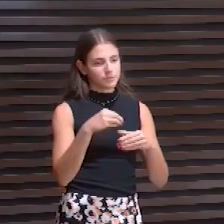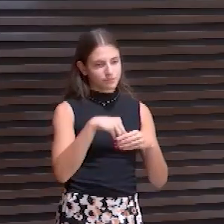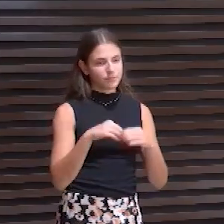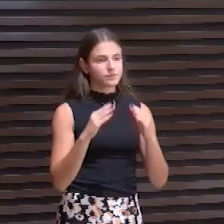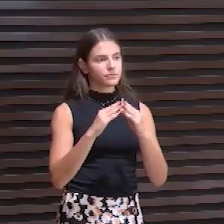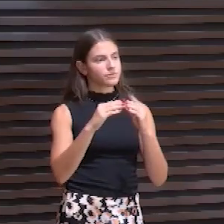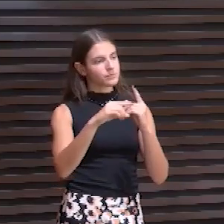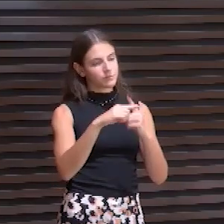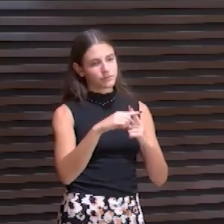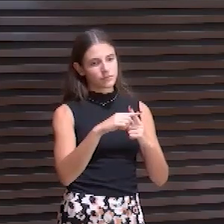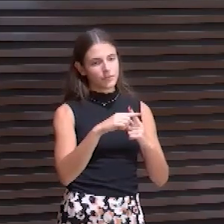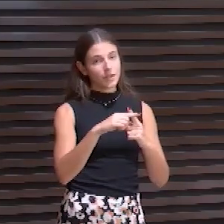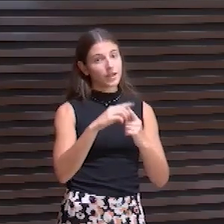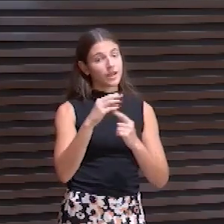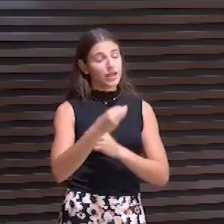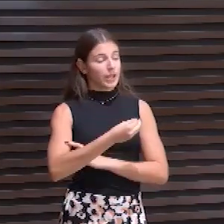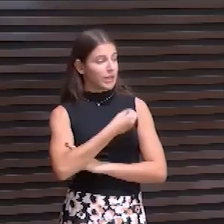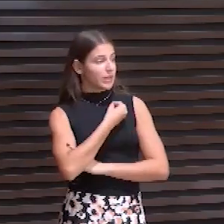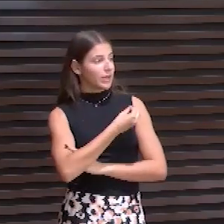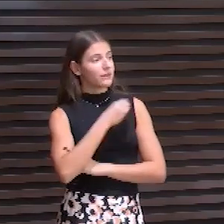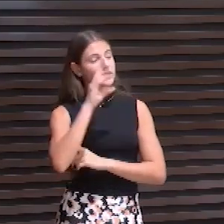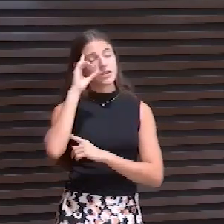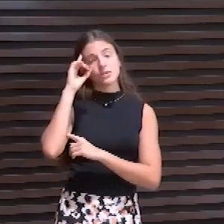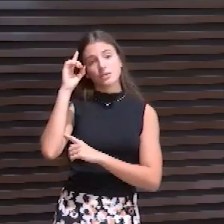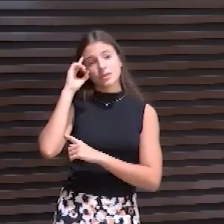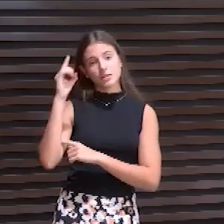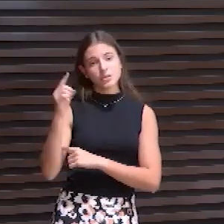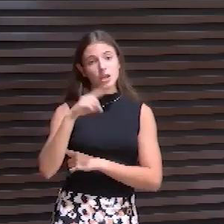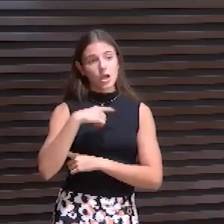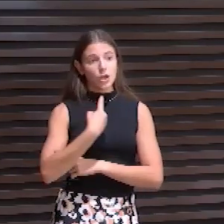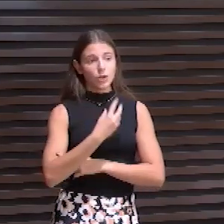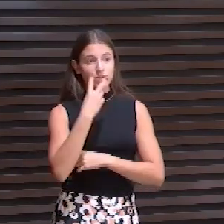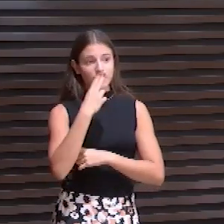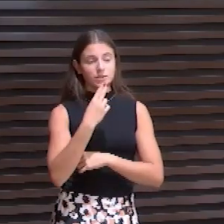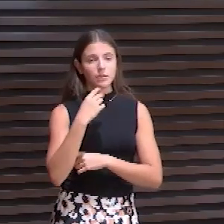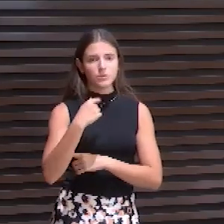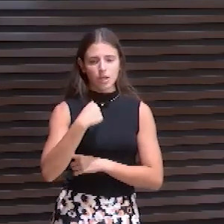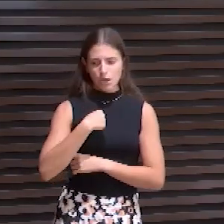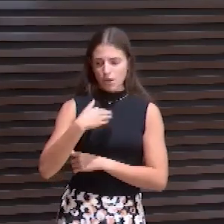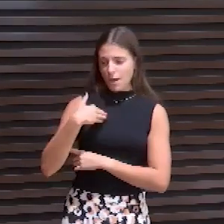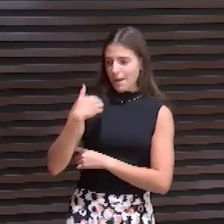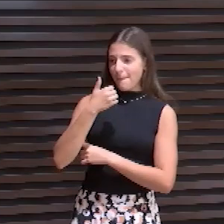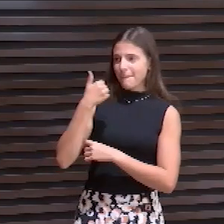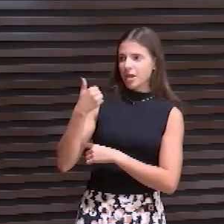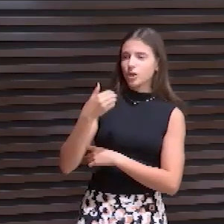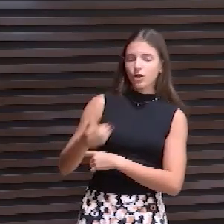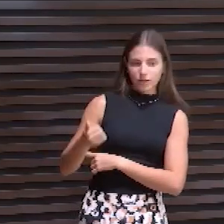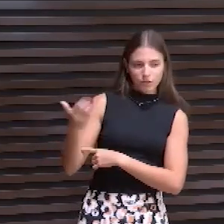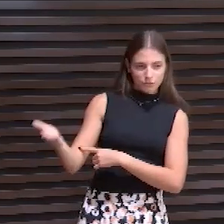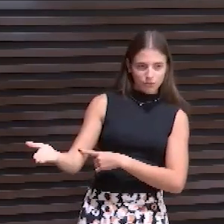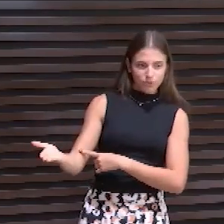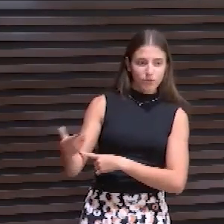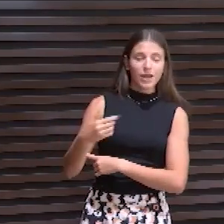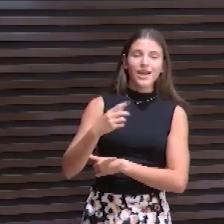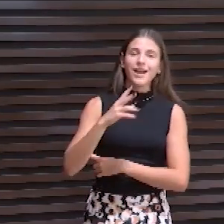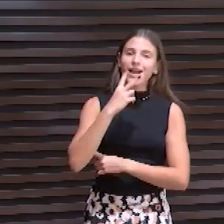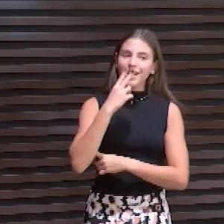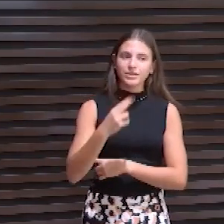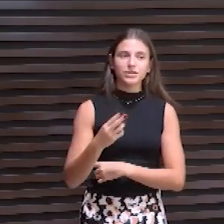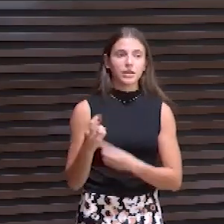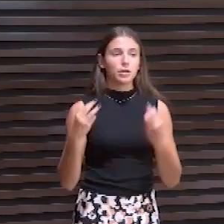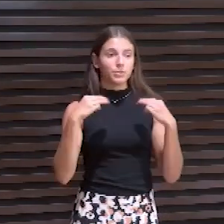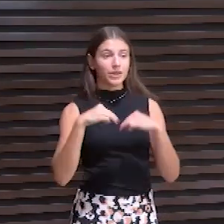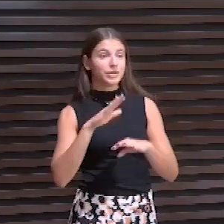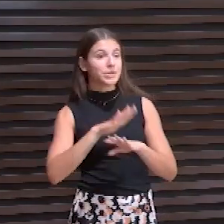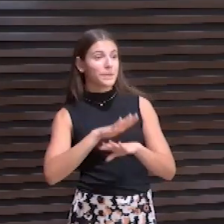vidas cotidianas. Nós acharmos que somos melhores do que os outros. Nós acharmos que somos mais merecedores de algo do que os